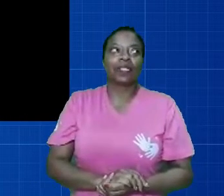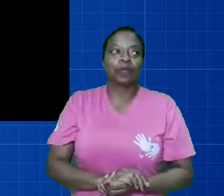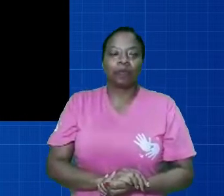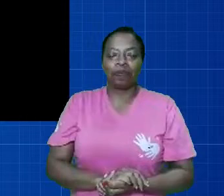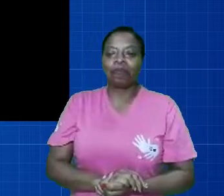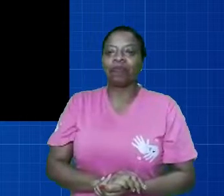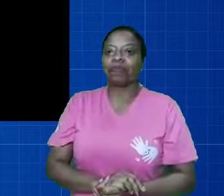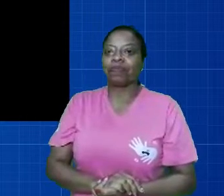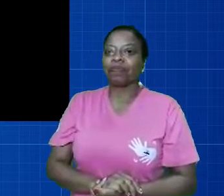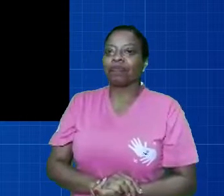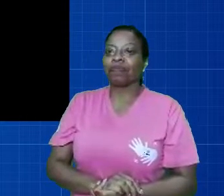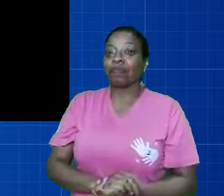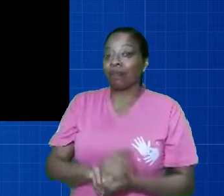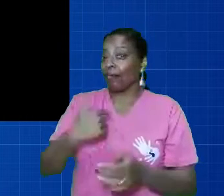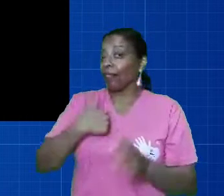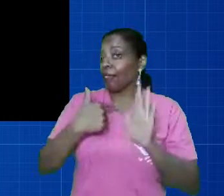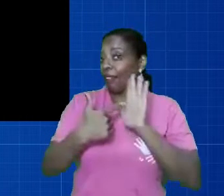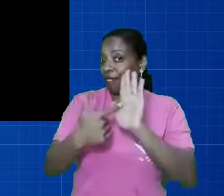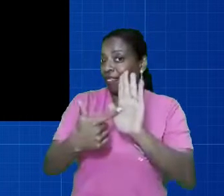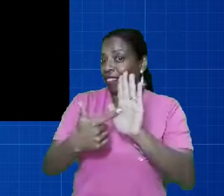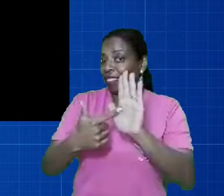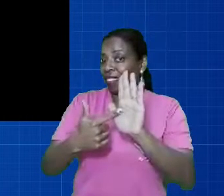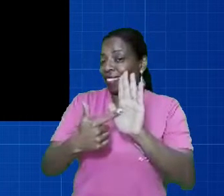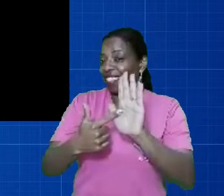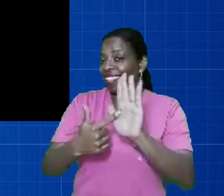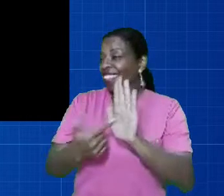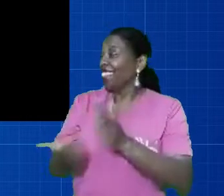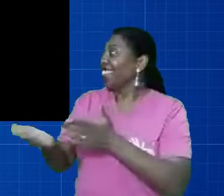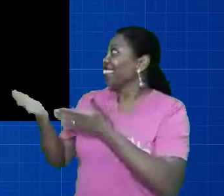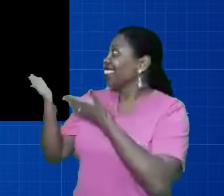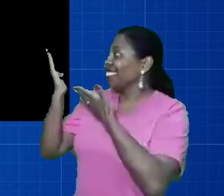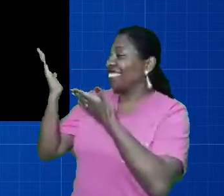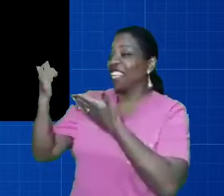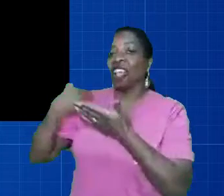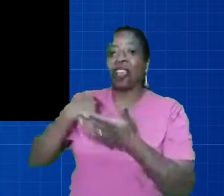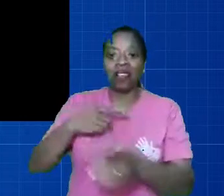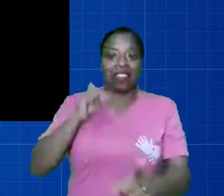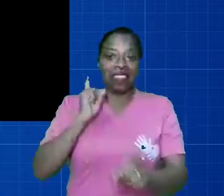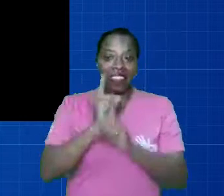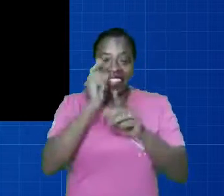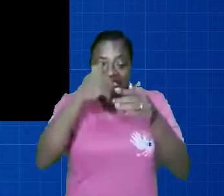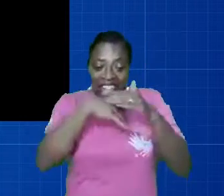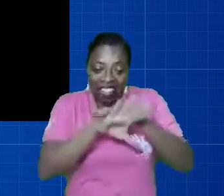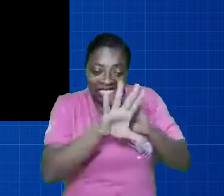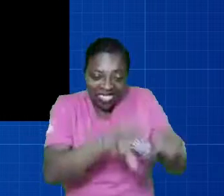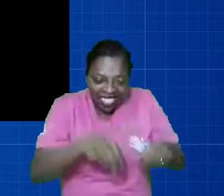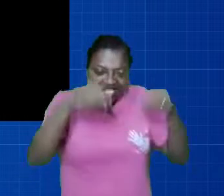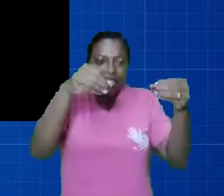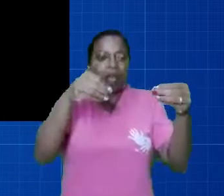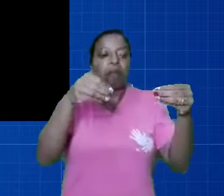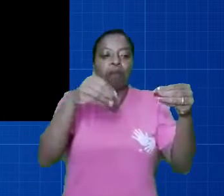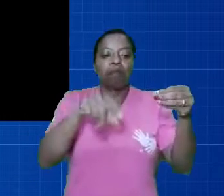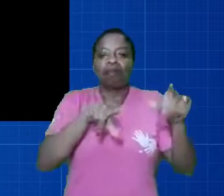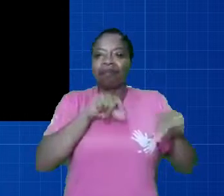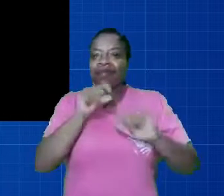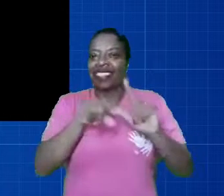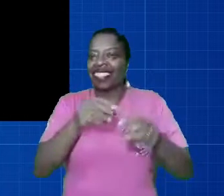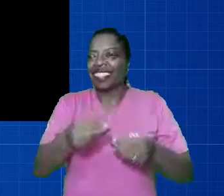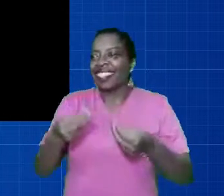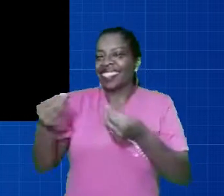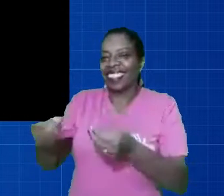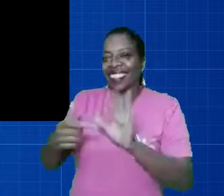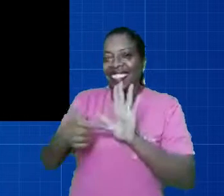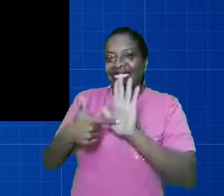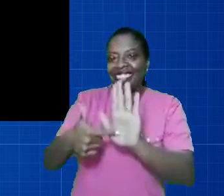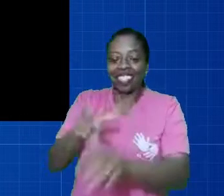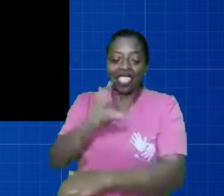Então, aqui eu trouxe alguns trabalhos, né, que eu encontrei nos meus arquivos, que foram feitos com